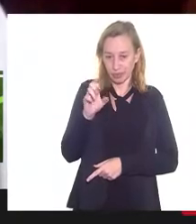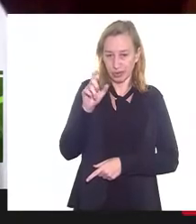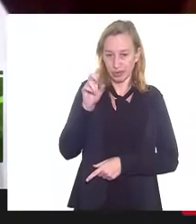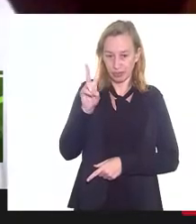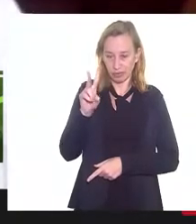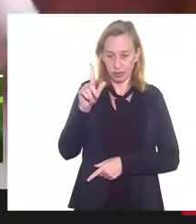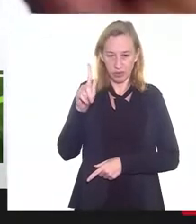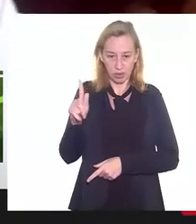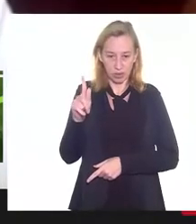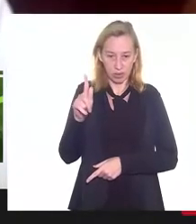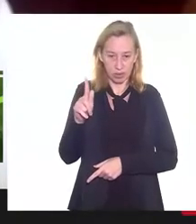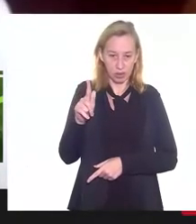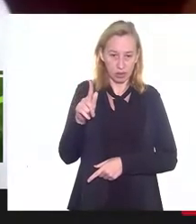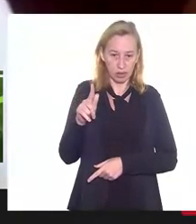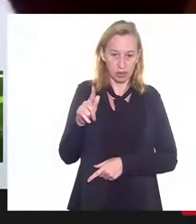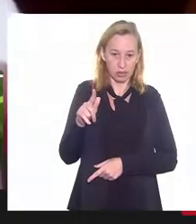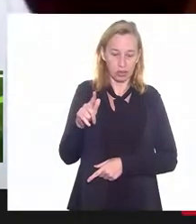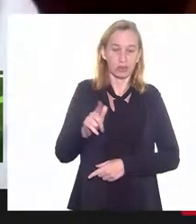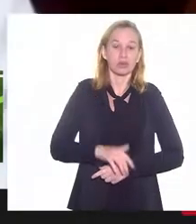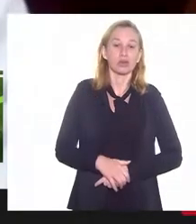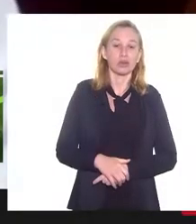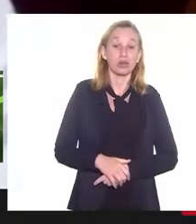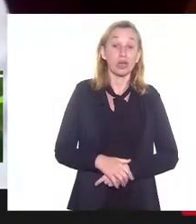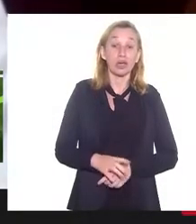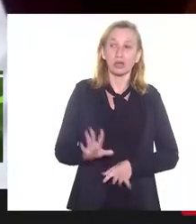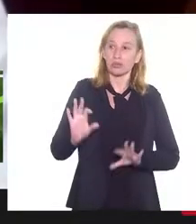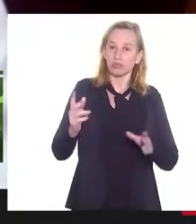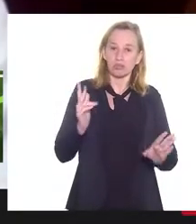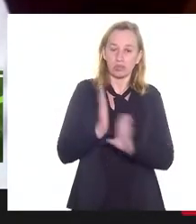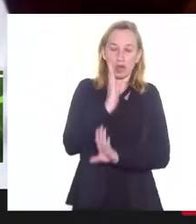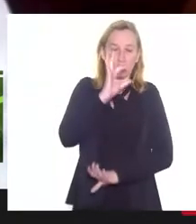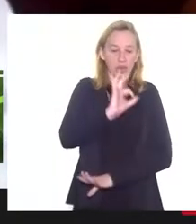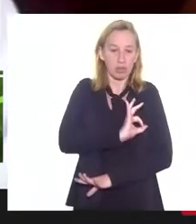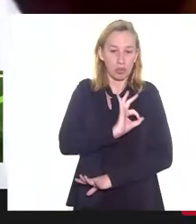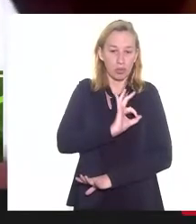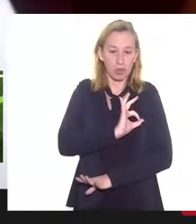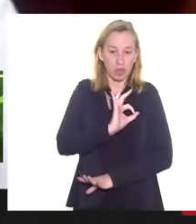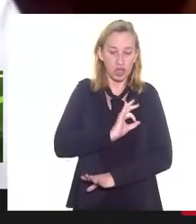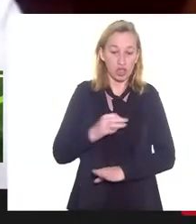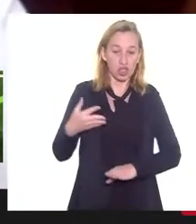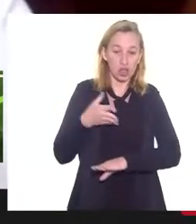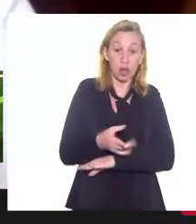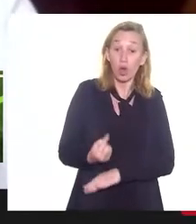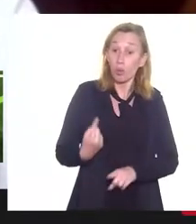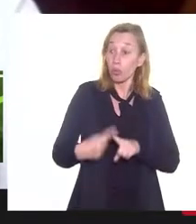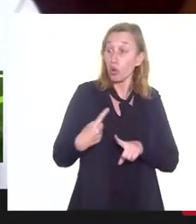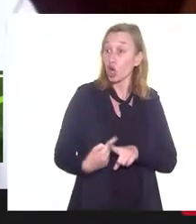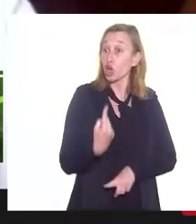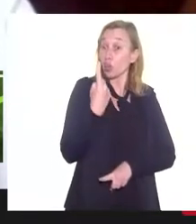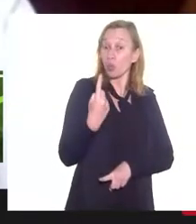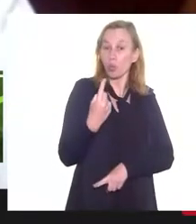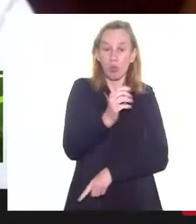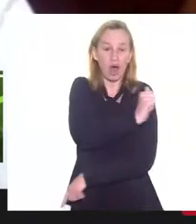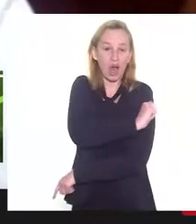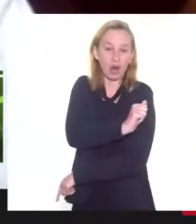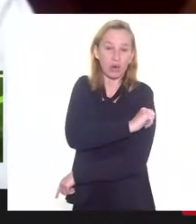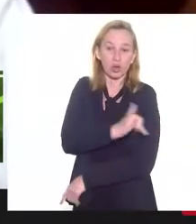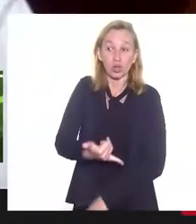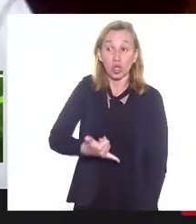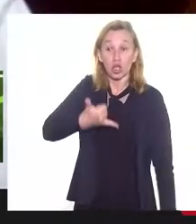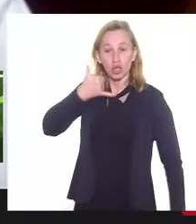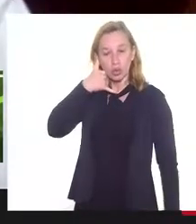mundos. E, de repente, a polícia bateu na porta porque um aluno ligou para a mãe e disse que